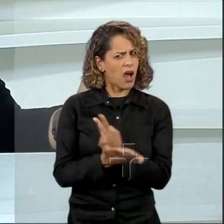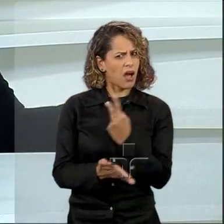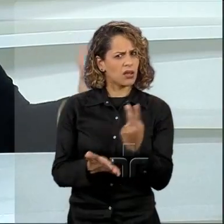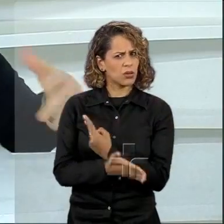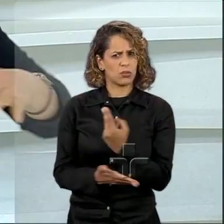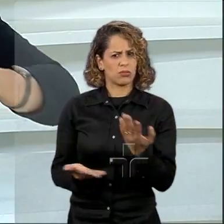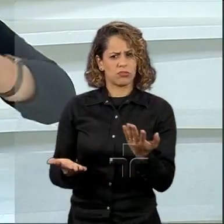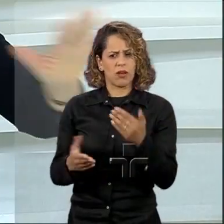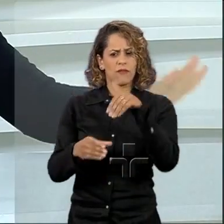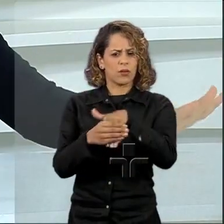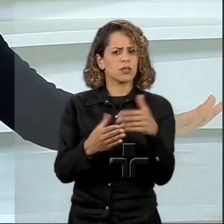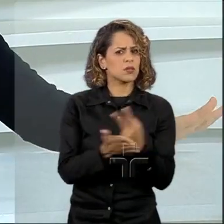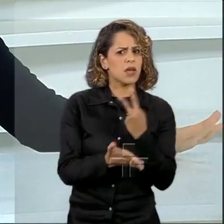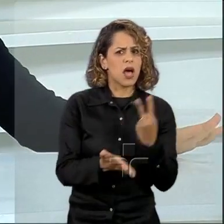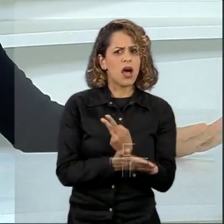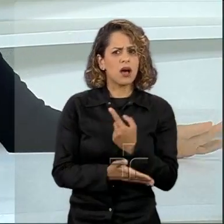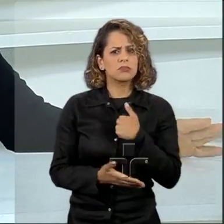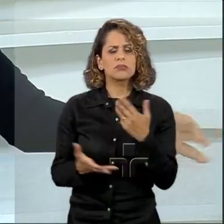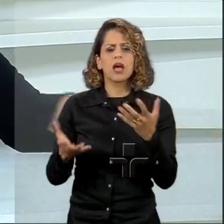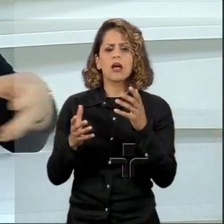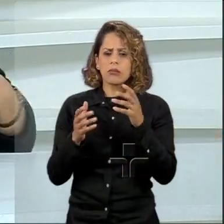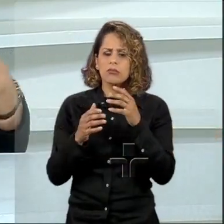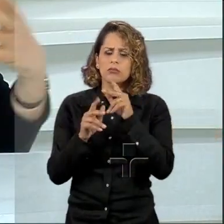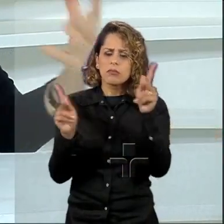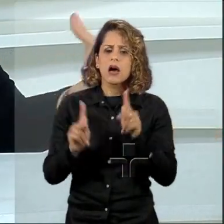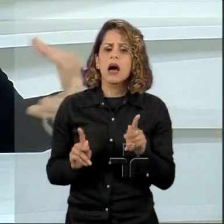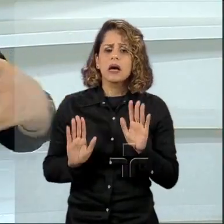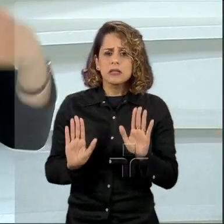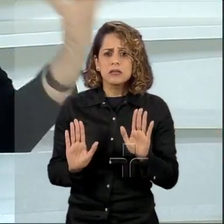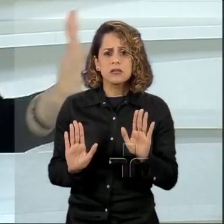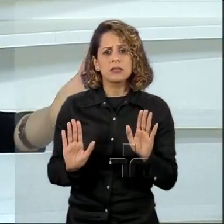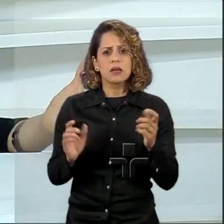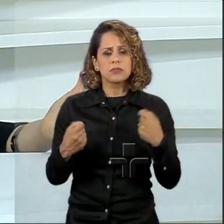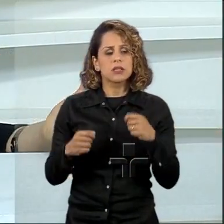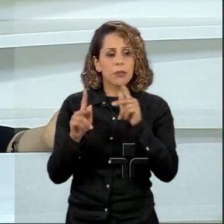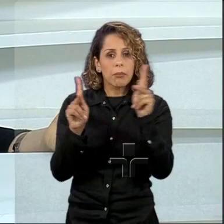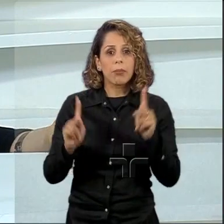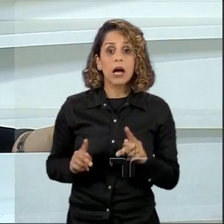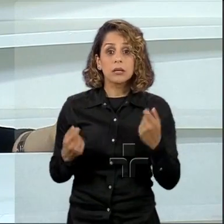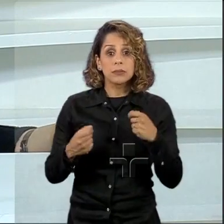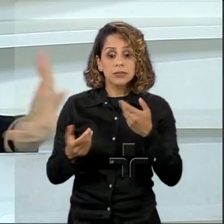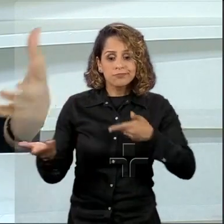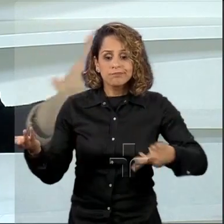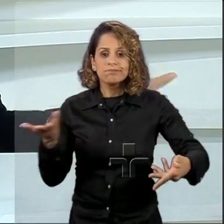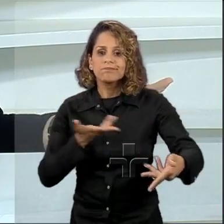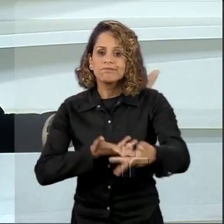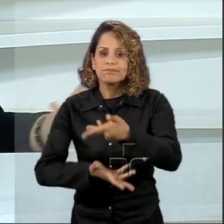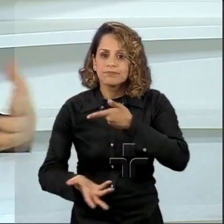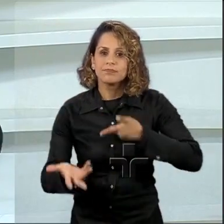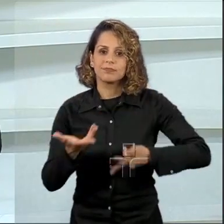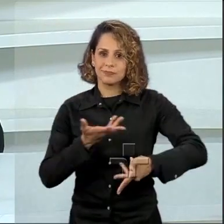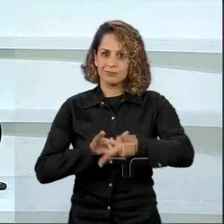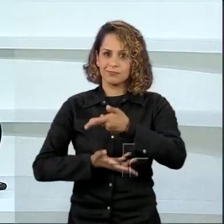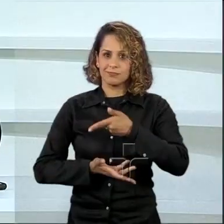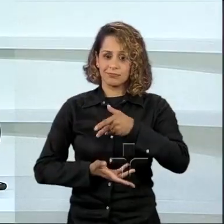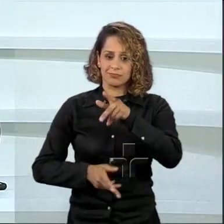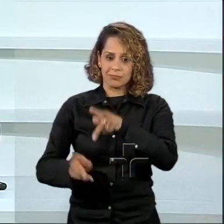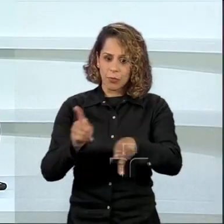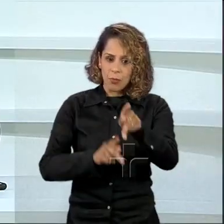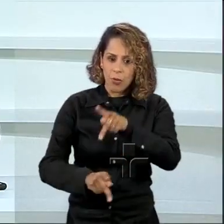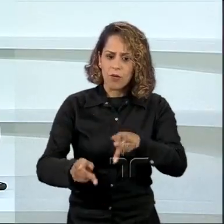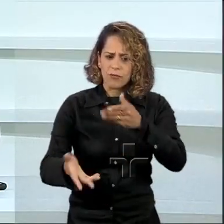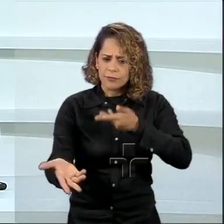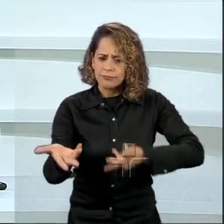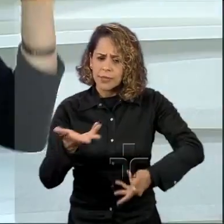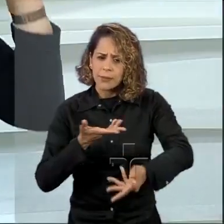ser mais confusão e eu quero paz. Então é criar esse ambiente junto ao eleitor, de que... Ele aposta tudo no eleitor, né?